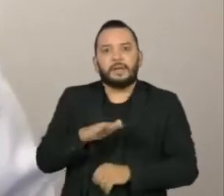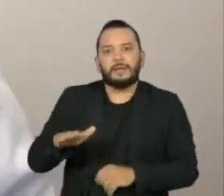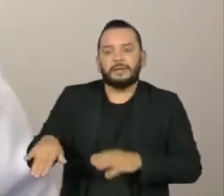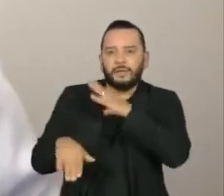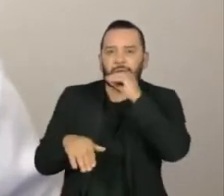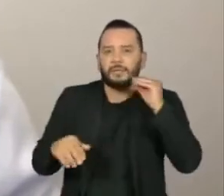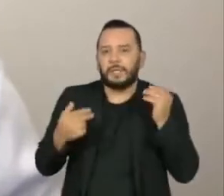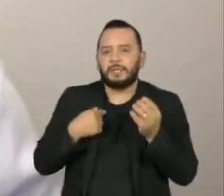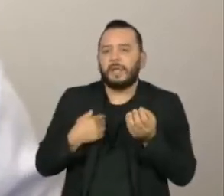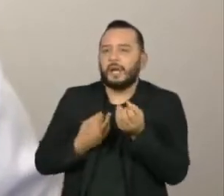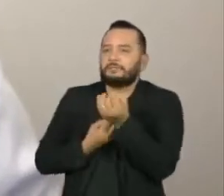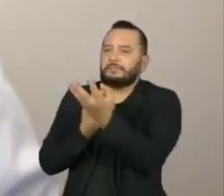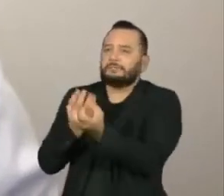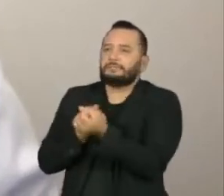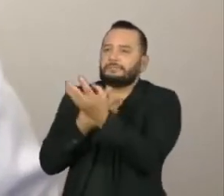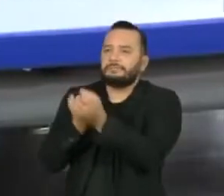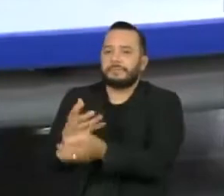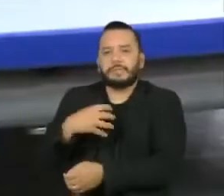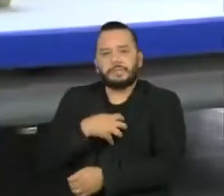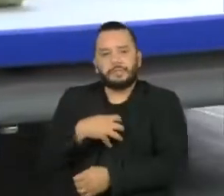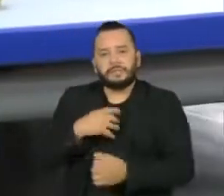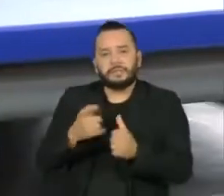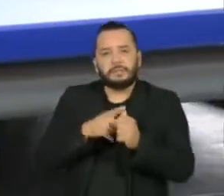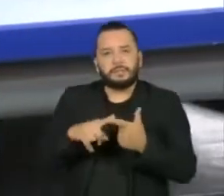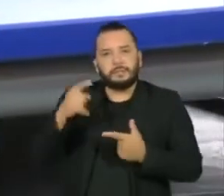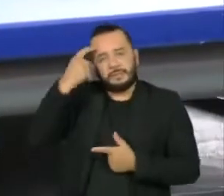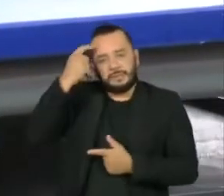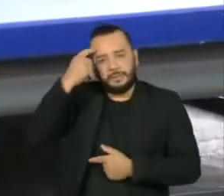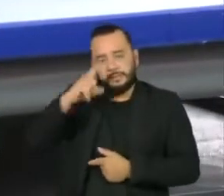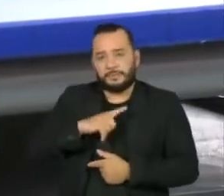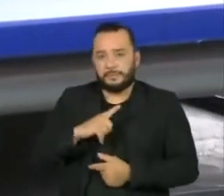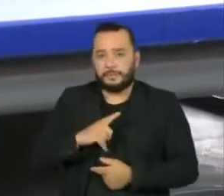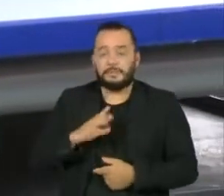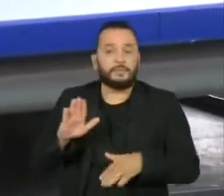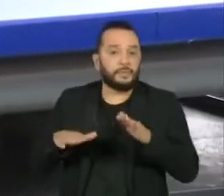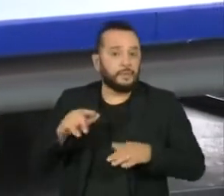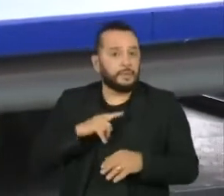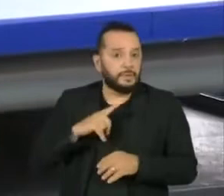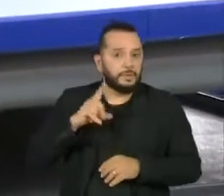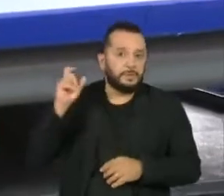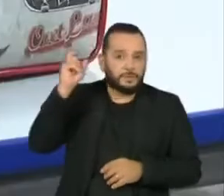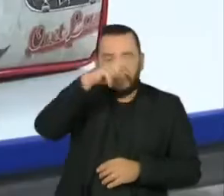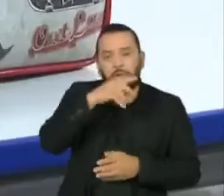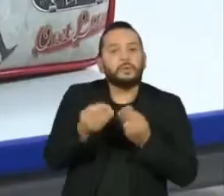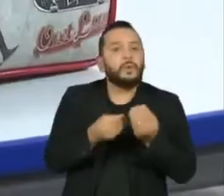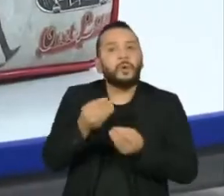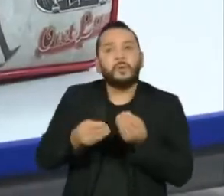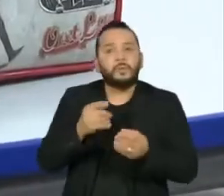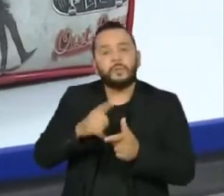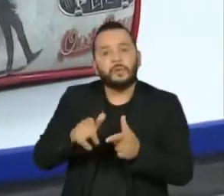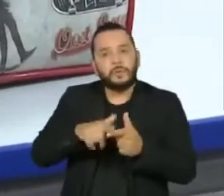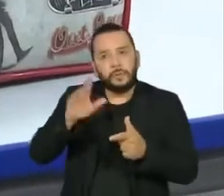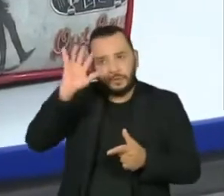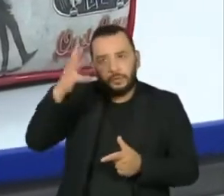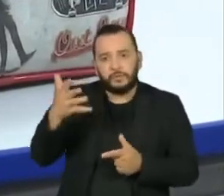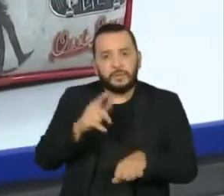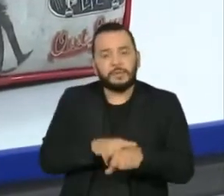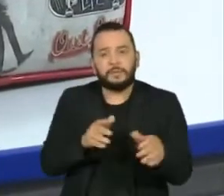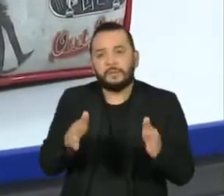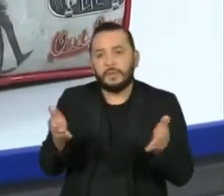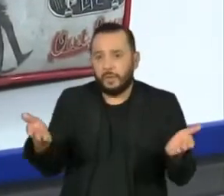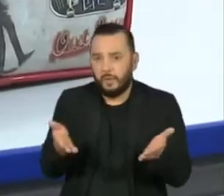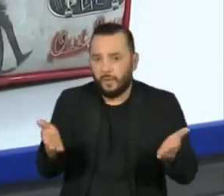estão sentindo, o que estão pensando. E muitas dessas dificuldades podem ser resolvidas nesse momento,